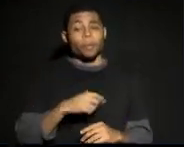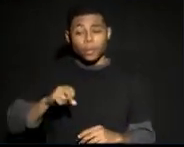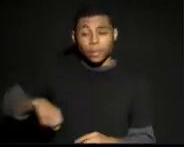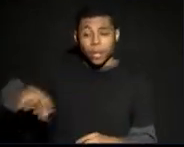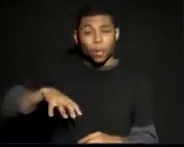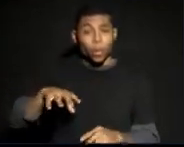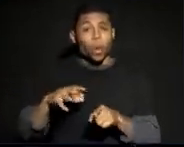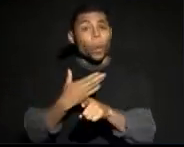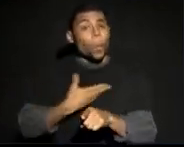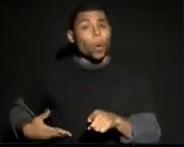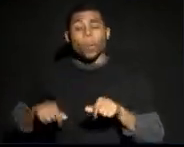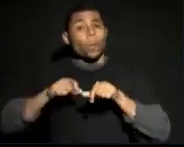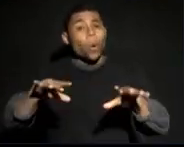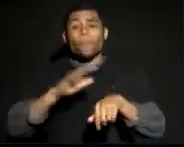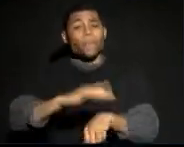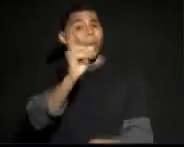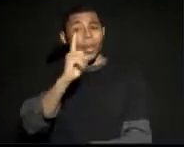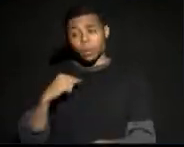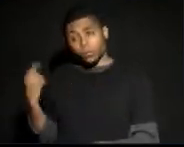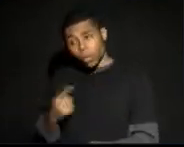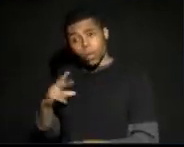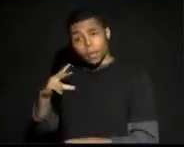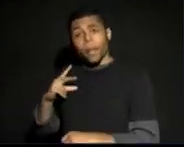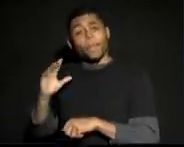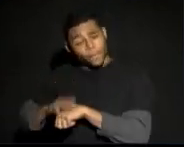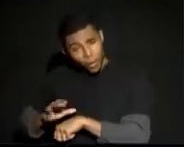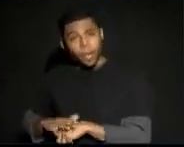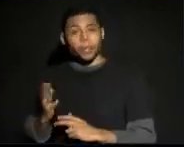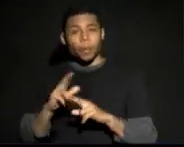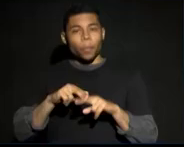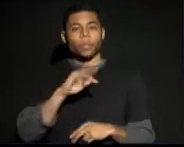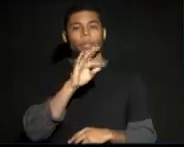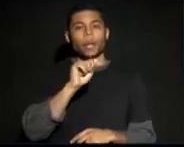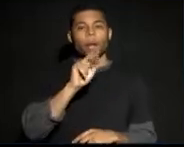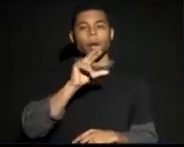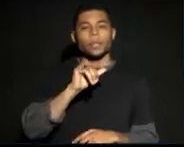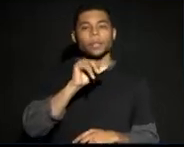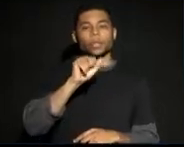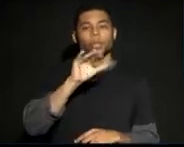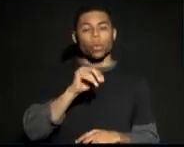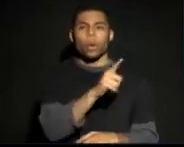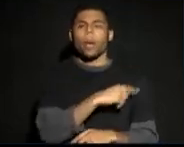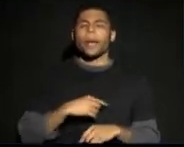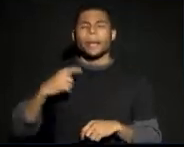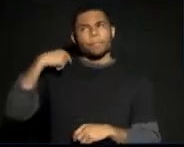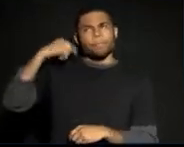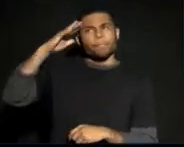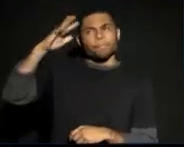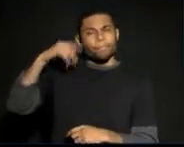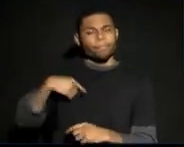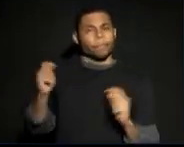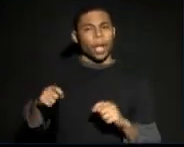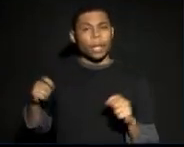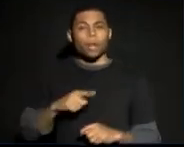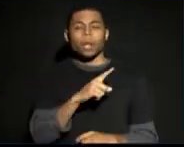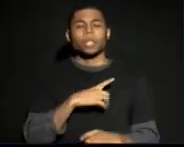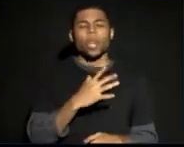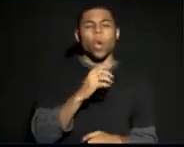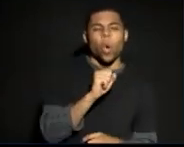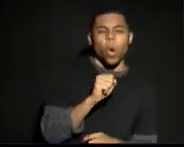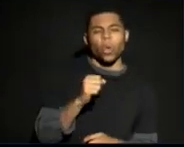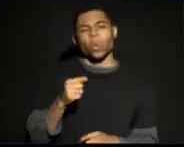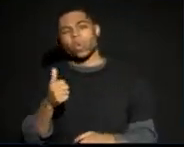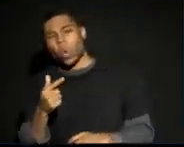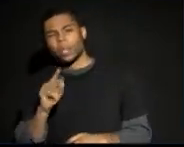jamais teria capacidade de fazer o Tarcísio com toda a competência dele tinha 8 a 12